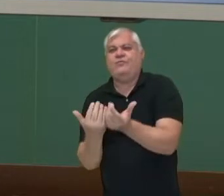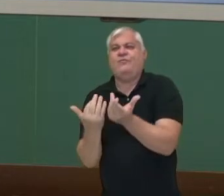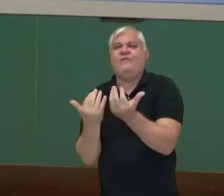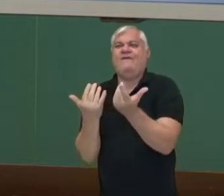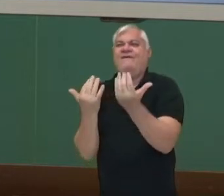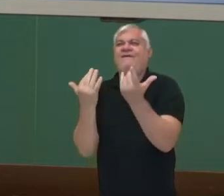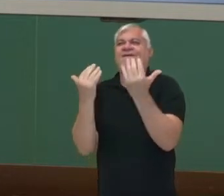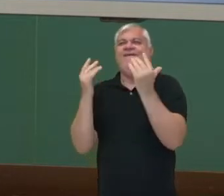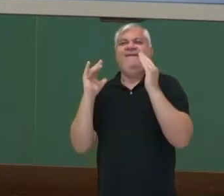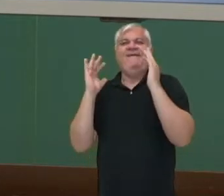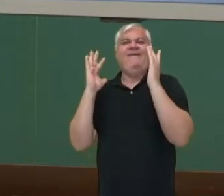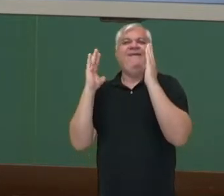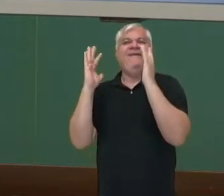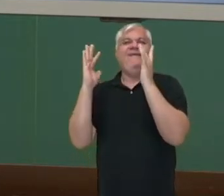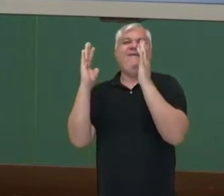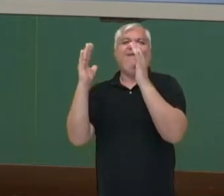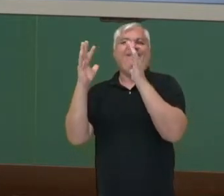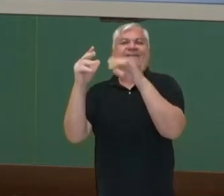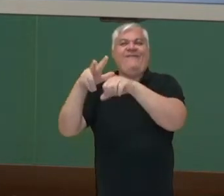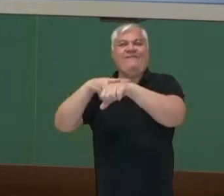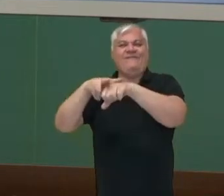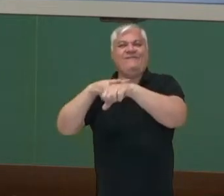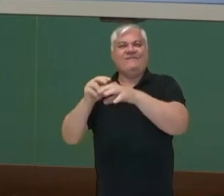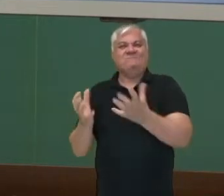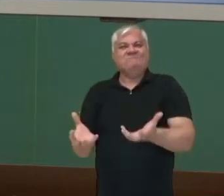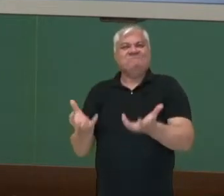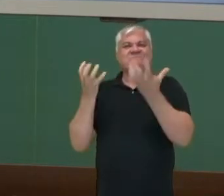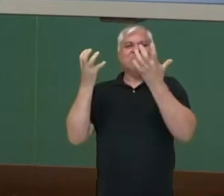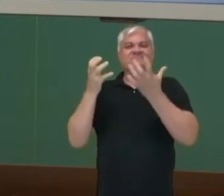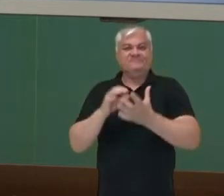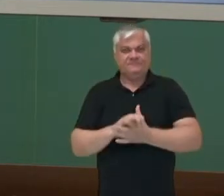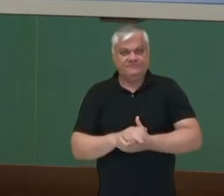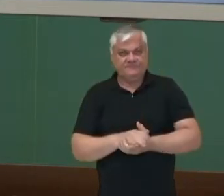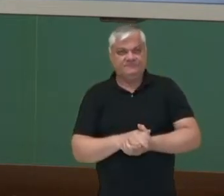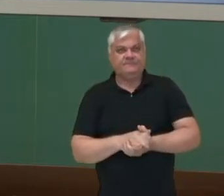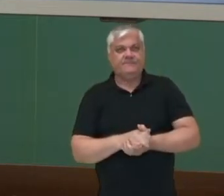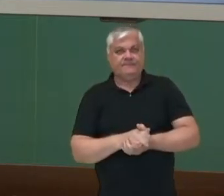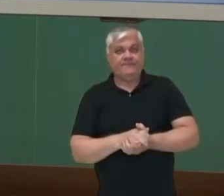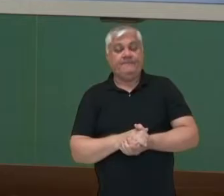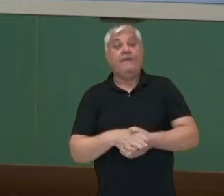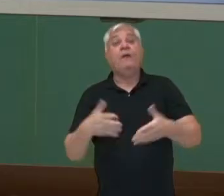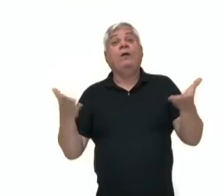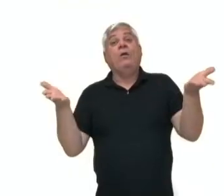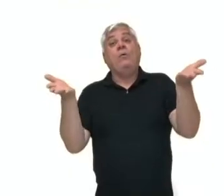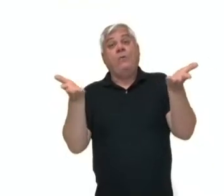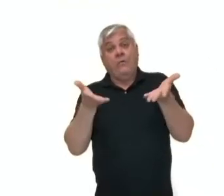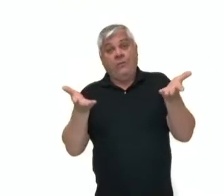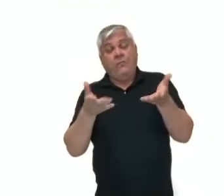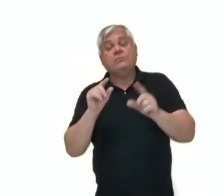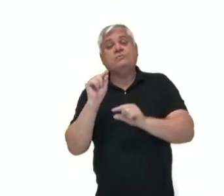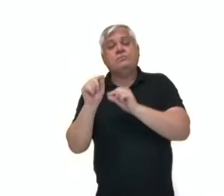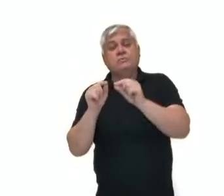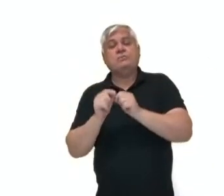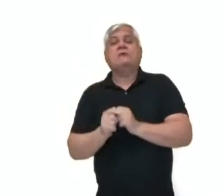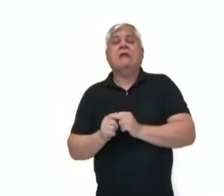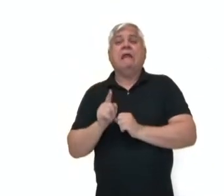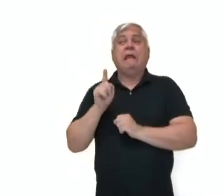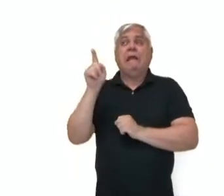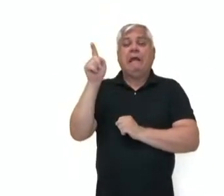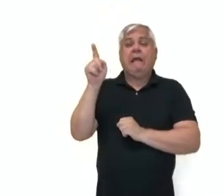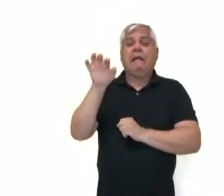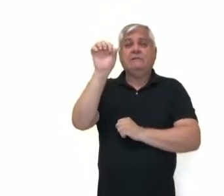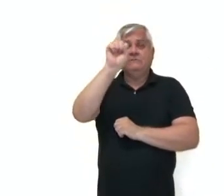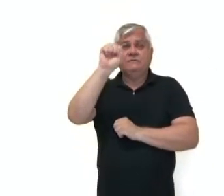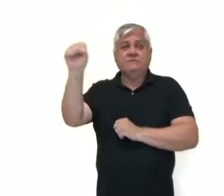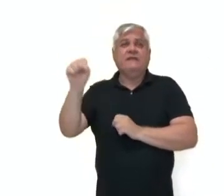ali, favorecendo o desenvolvimento da vegetação. Atualmente, a ocorrência de Mata Atlântica